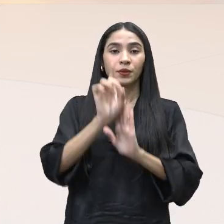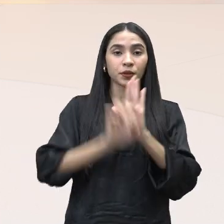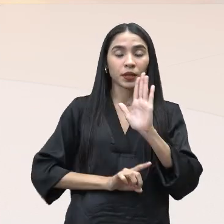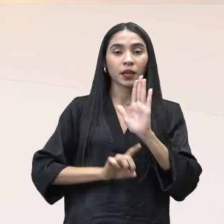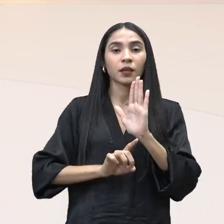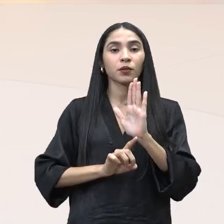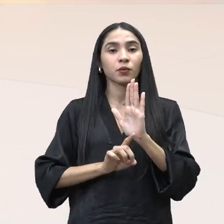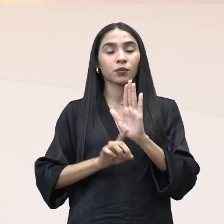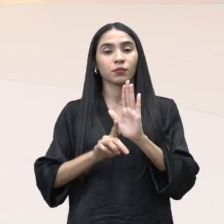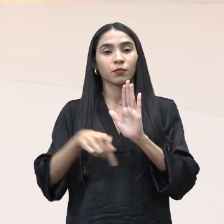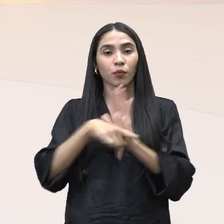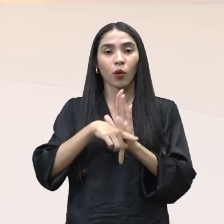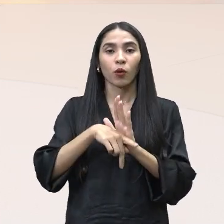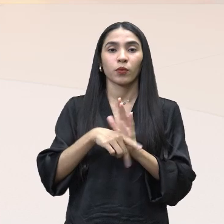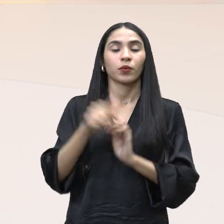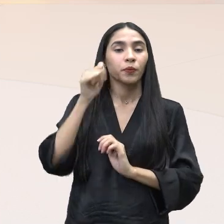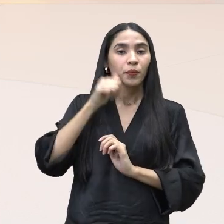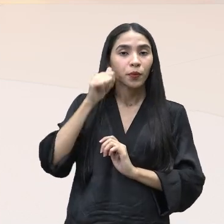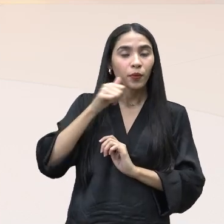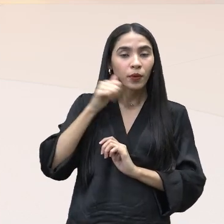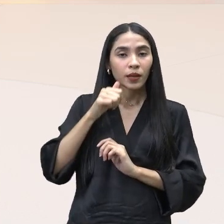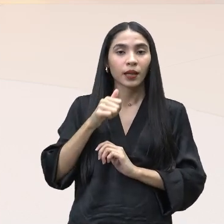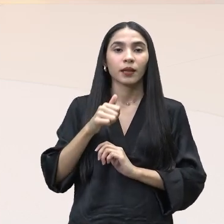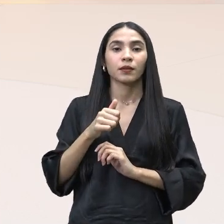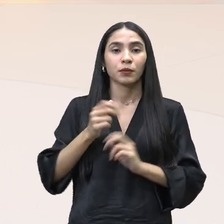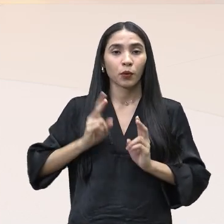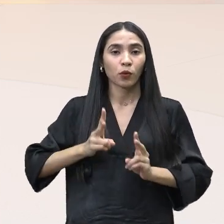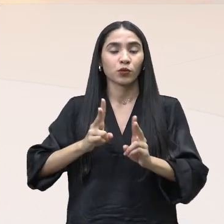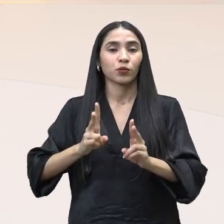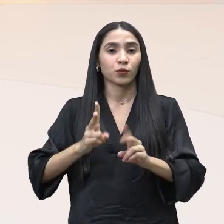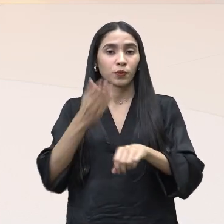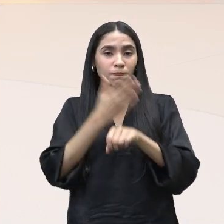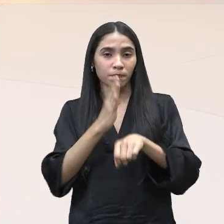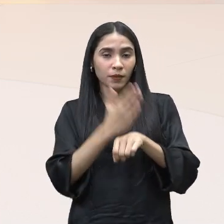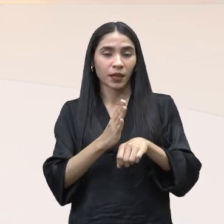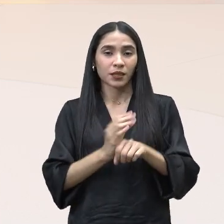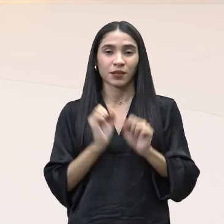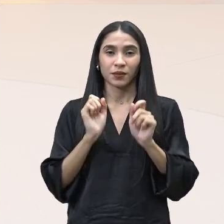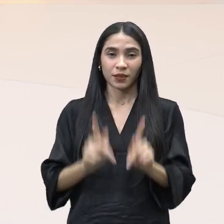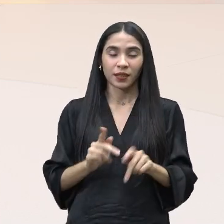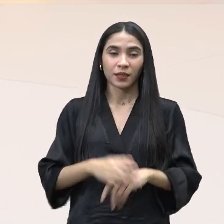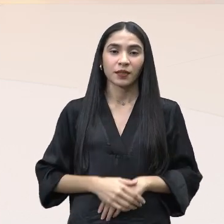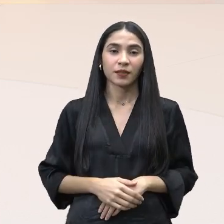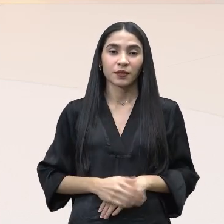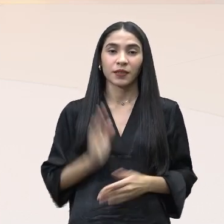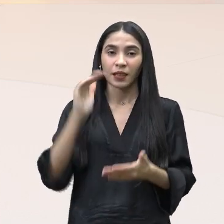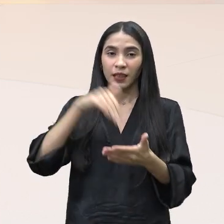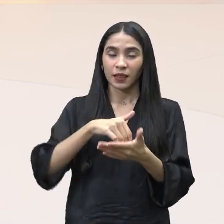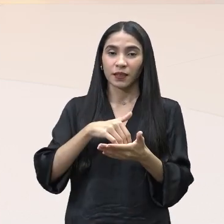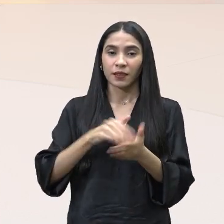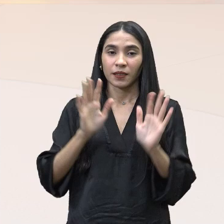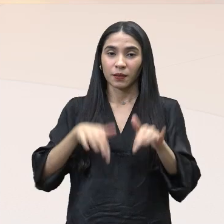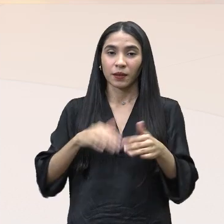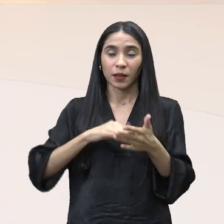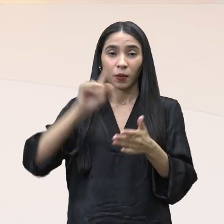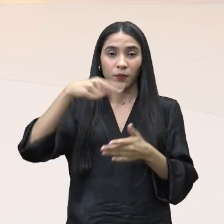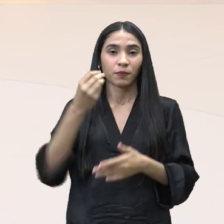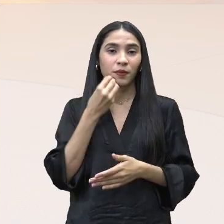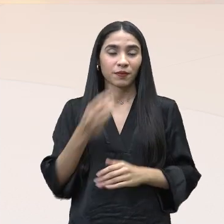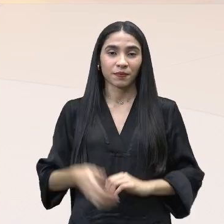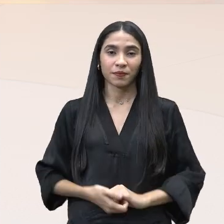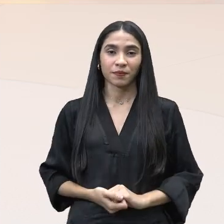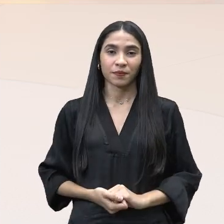direitos de cidadania das mulheres sejam efetivados, tá bom? Muito bem, ficamos por aqui e até uma próxima.